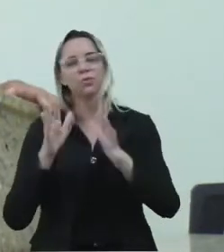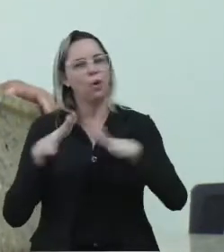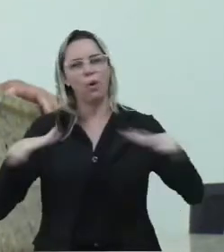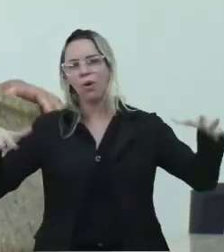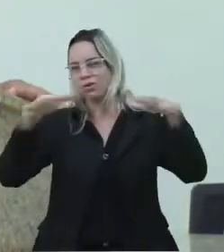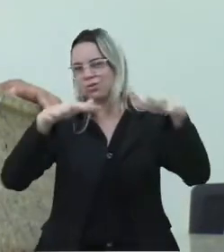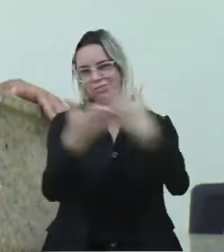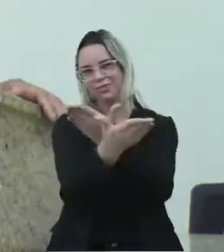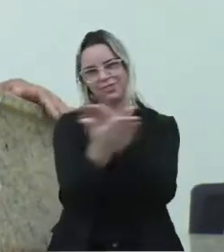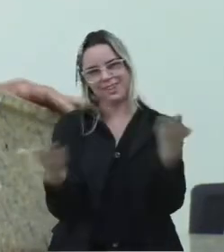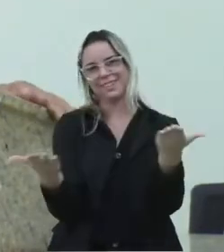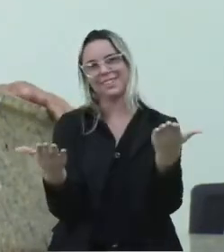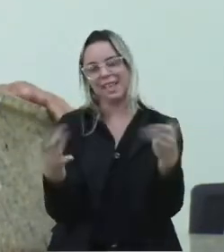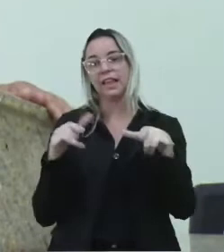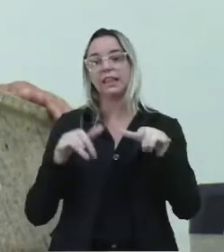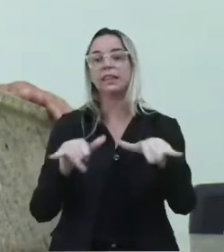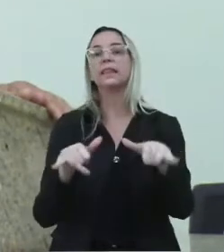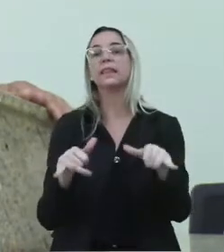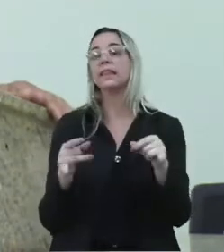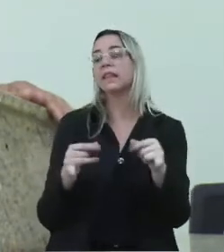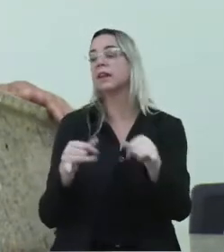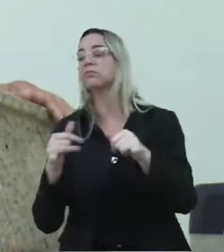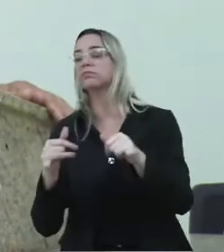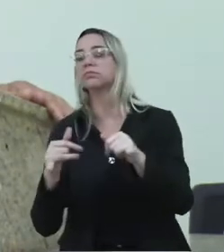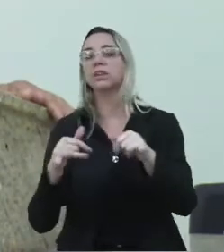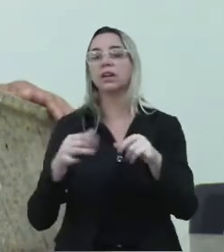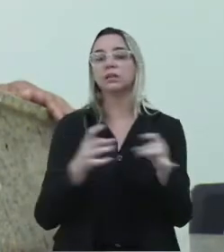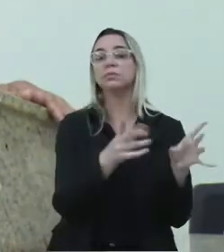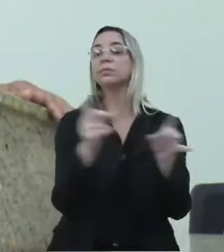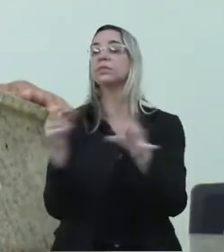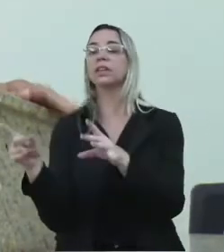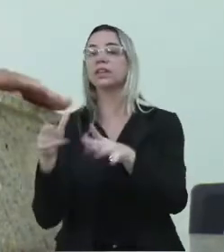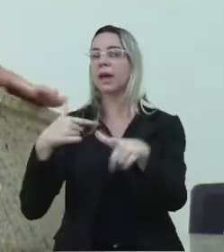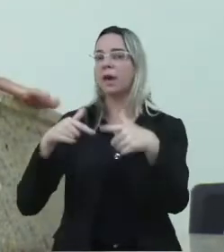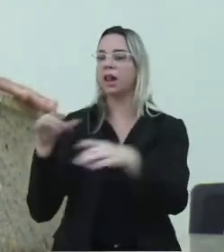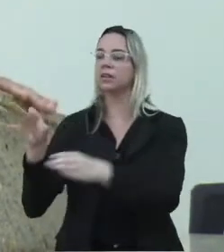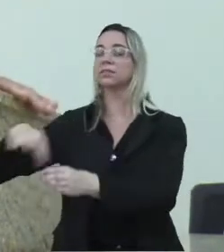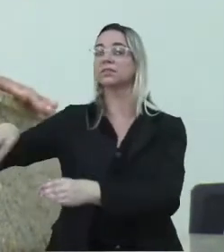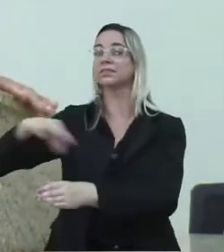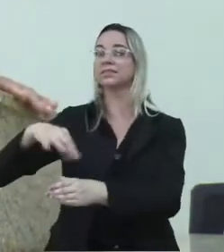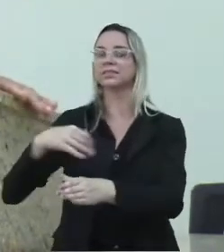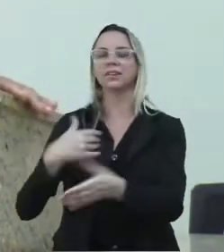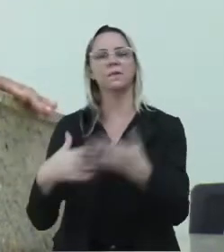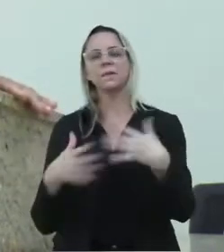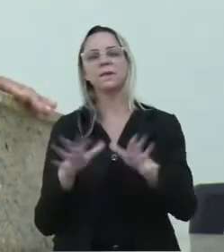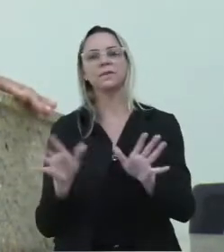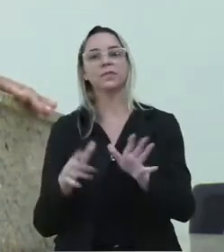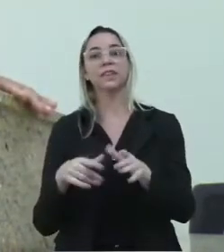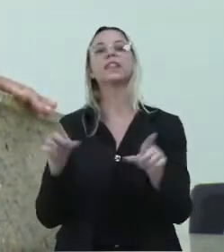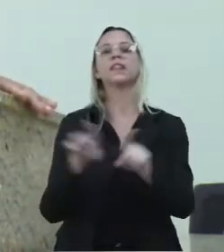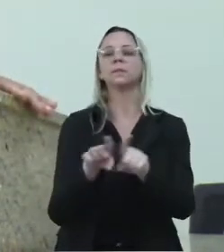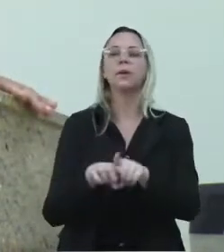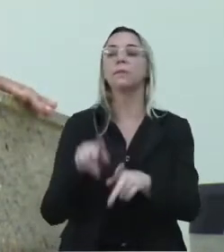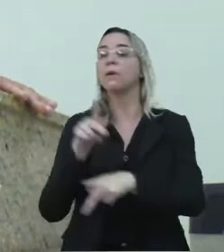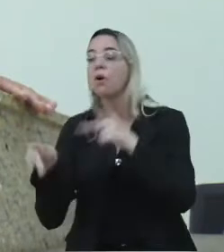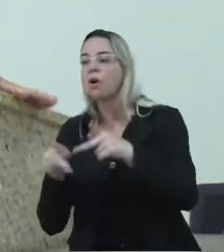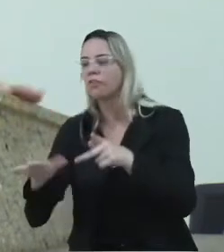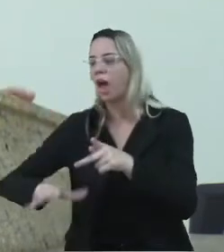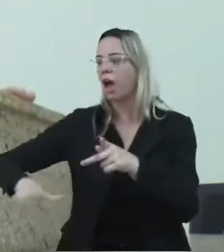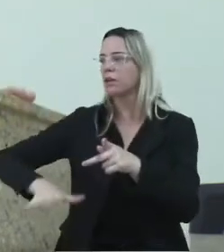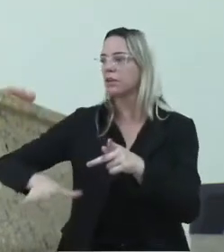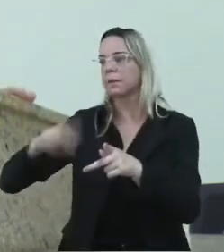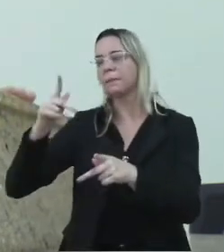do comércio, aí da Vila do Espírito Santo, né? Pessoal da Pimenta, também que nos